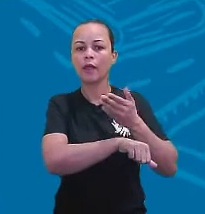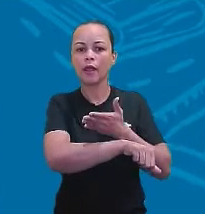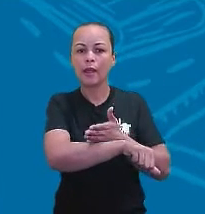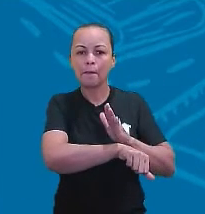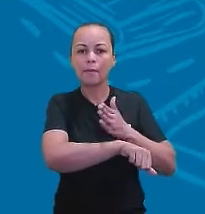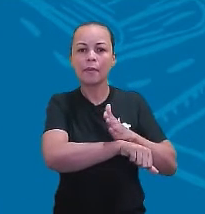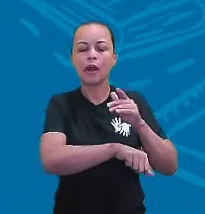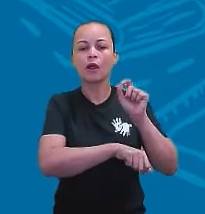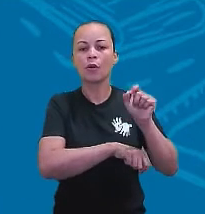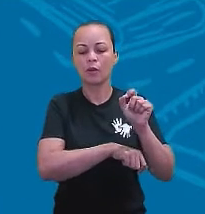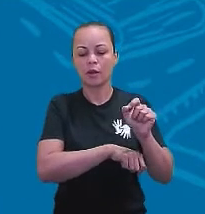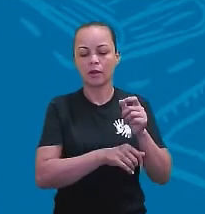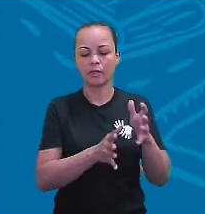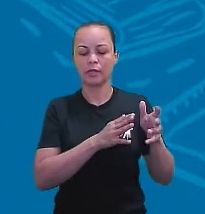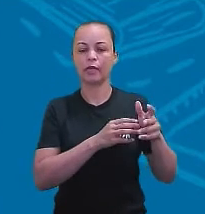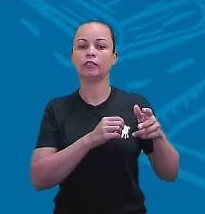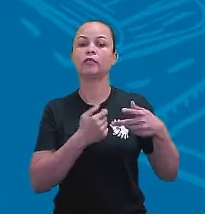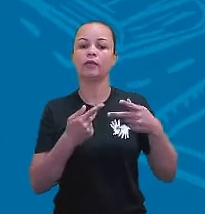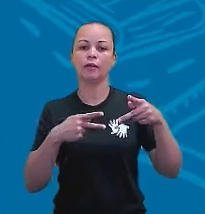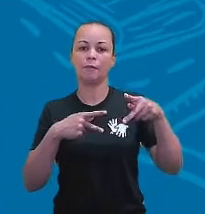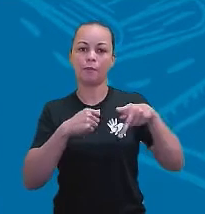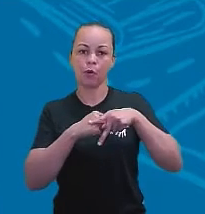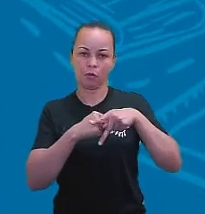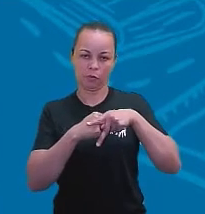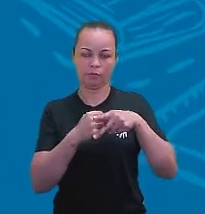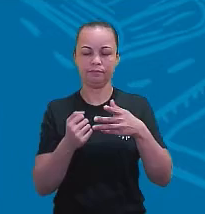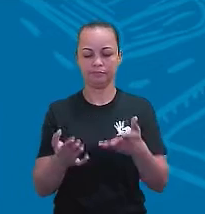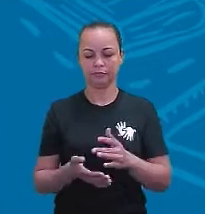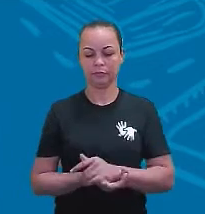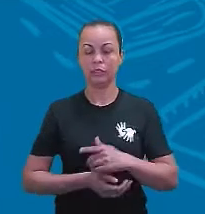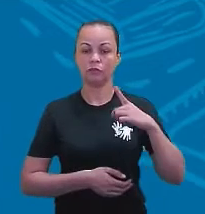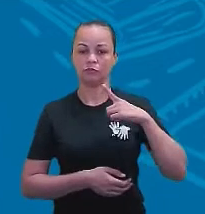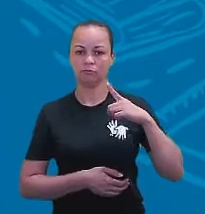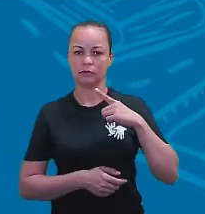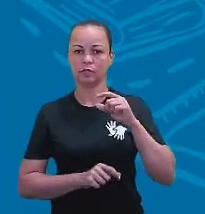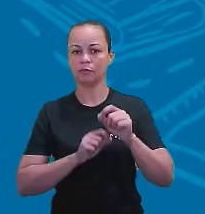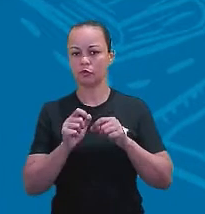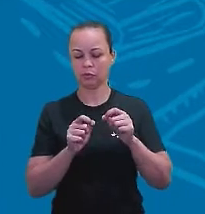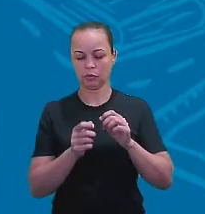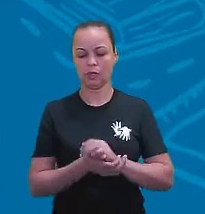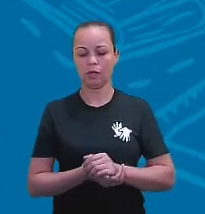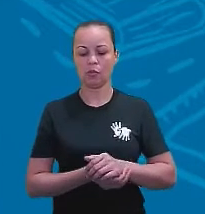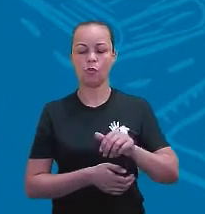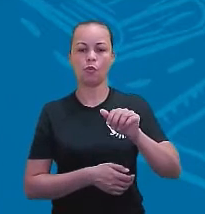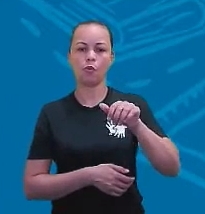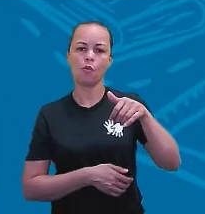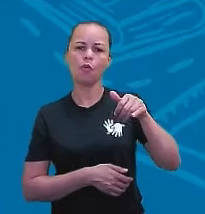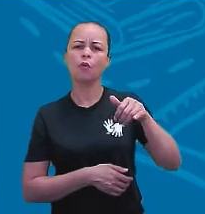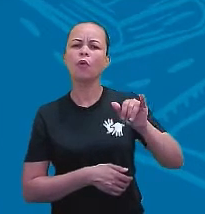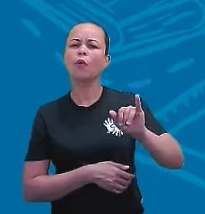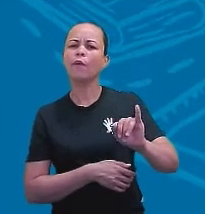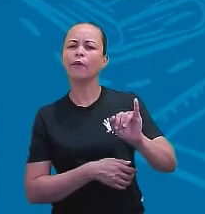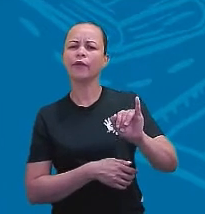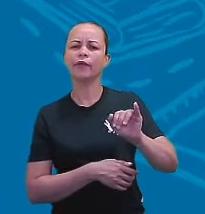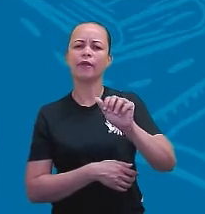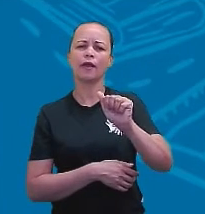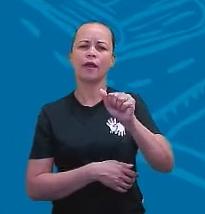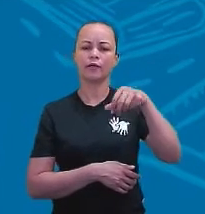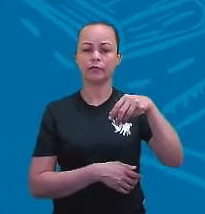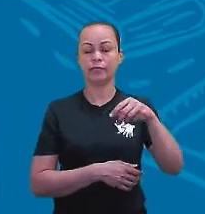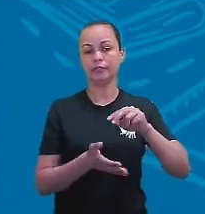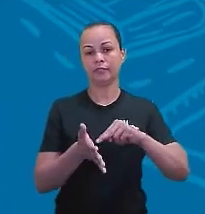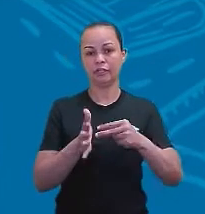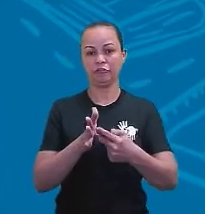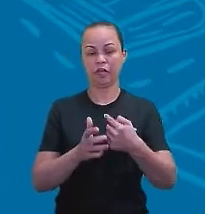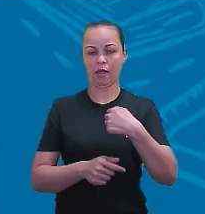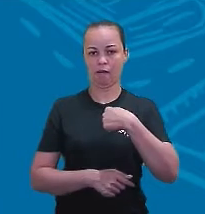sujeitos, ou chamado também de pronomes. Então, nós temos o primeiro aí, I, que é o pronome que significa eu. E